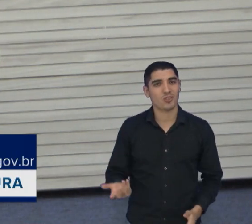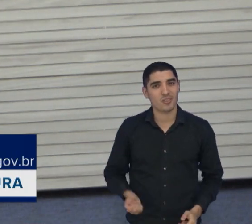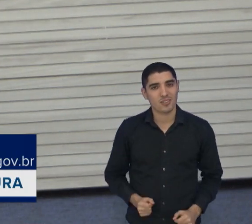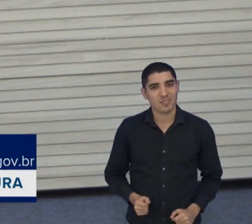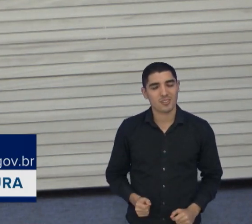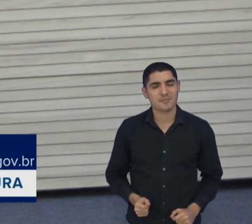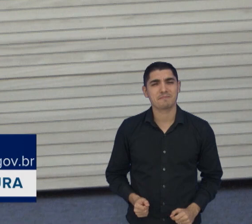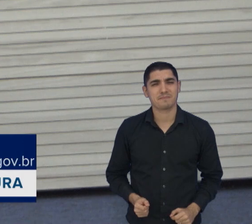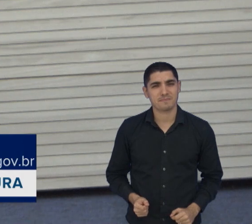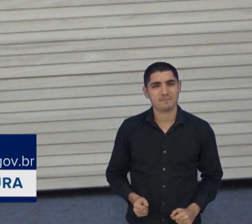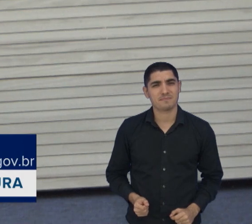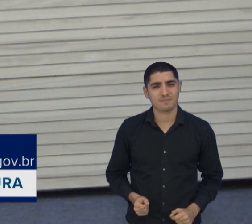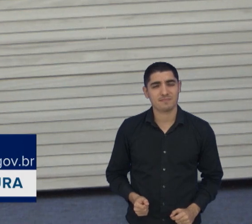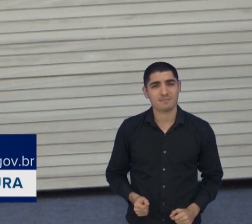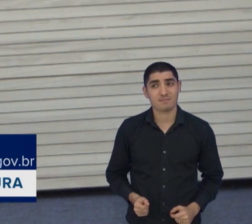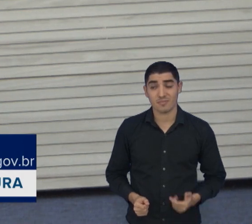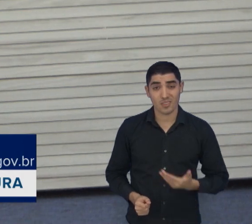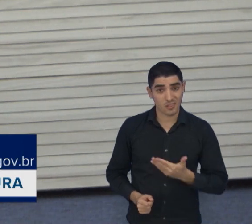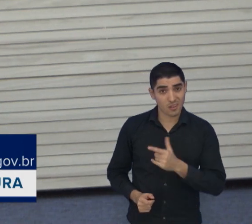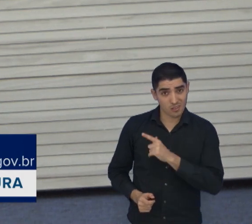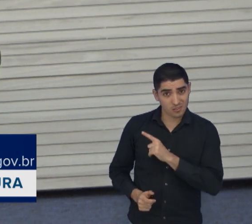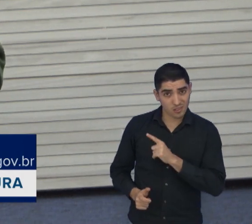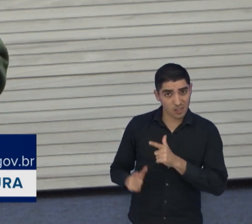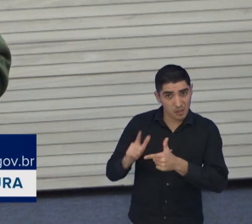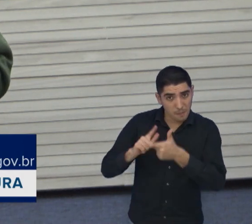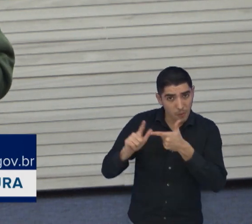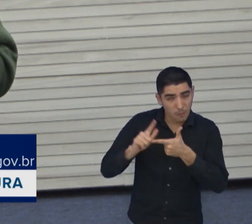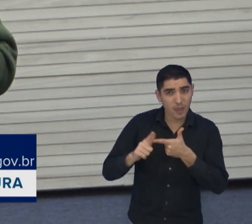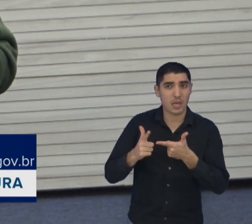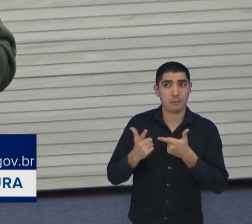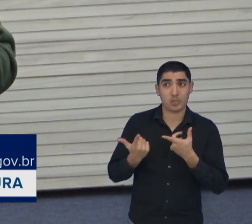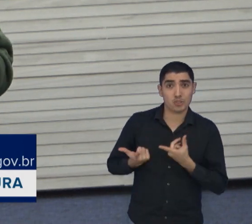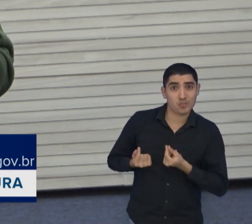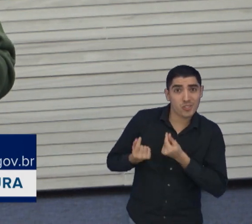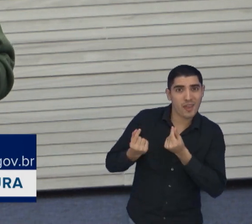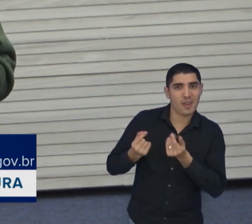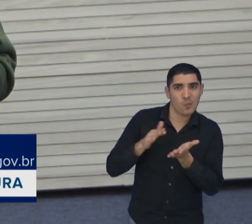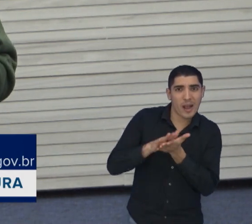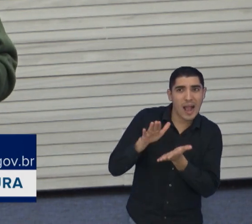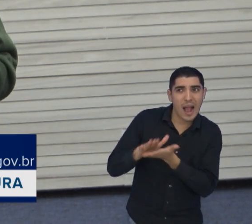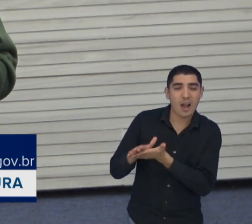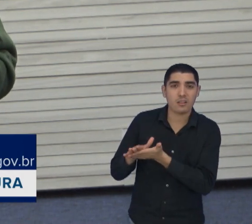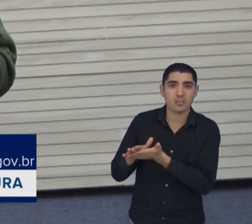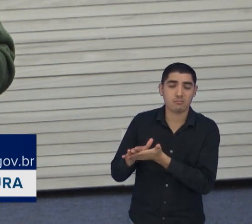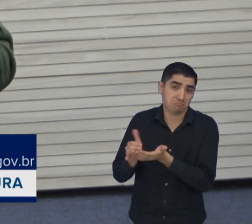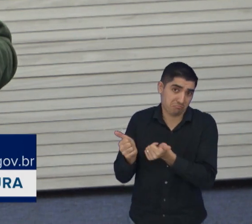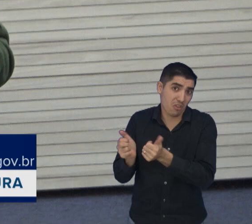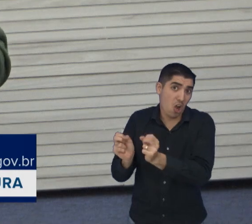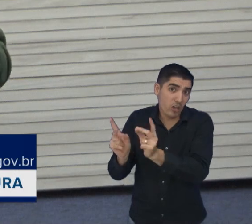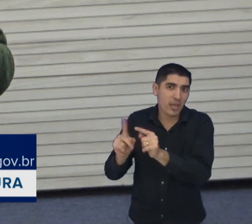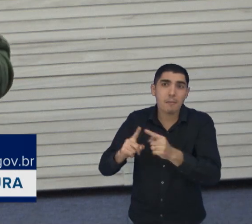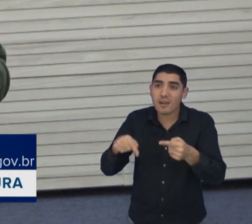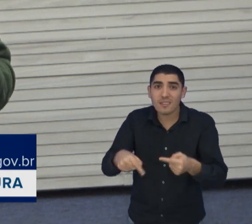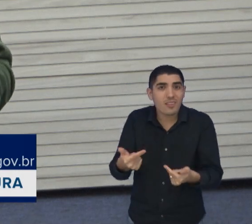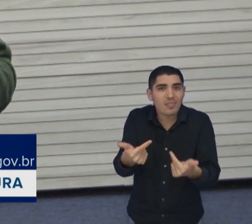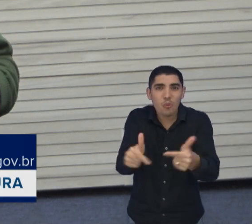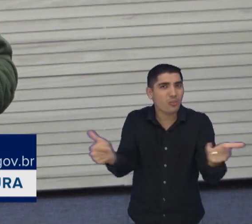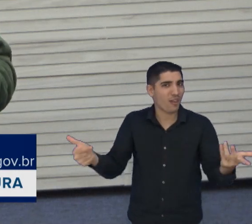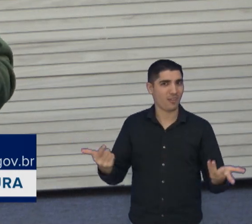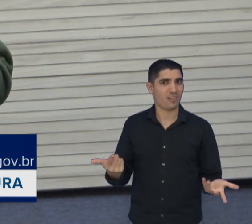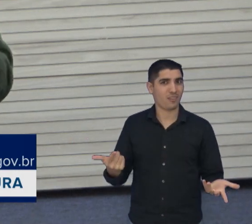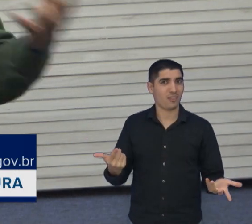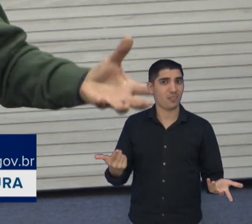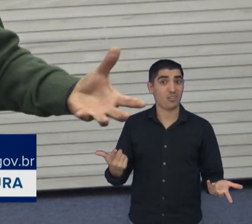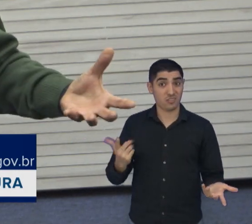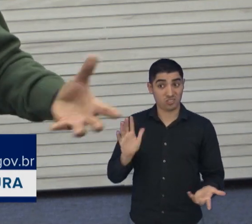Se tem problemas de ordem financeira, que eu acredito que não tenha, porque senão não se gastaria mais de